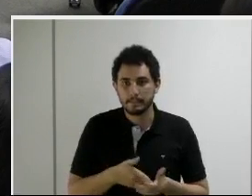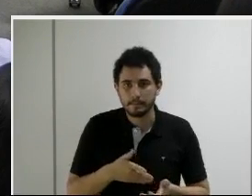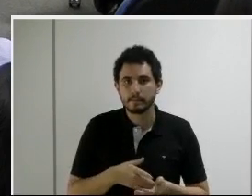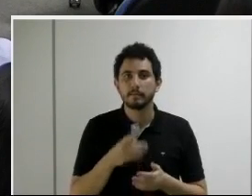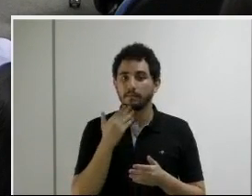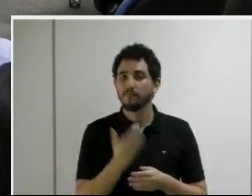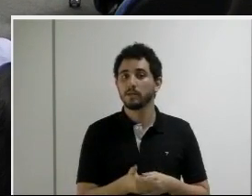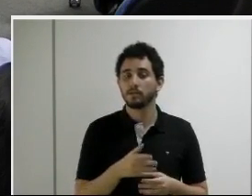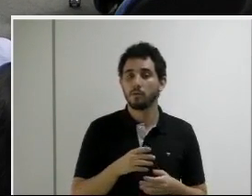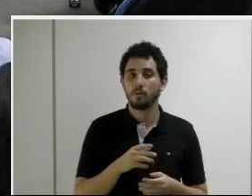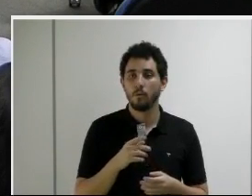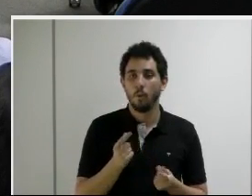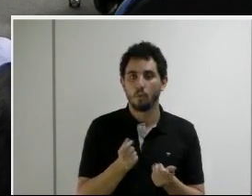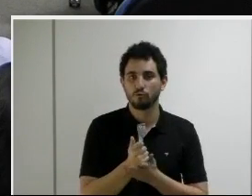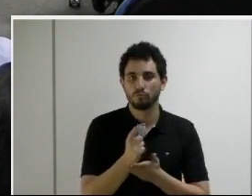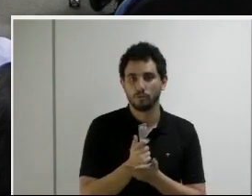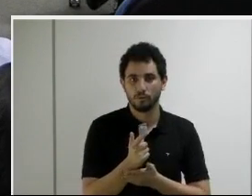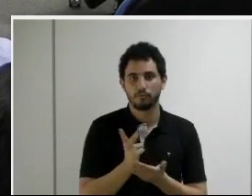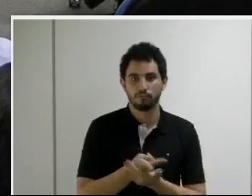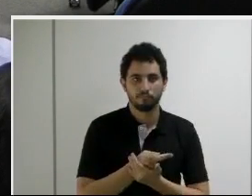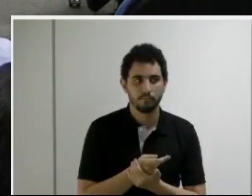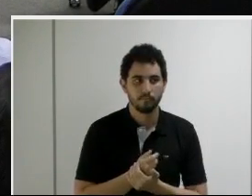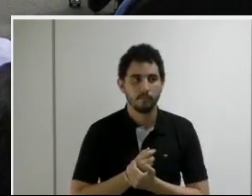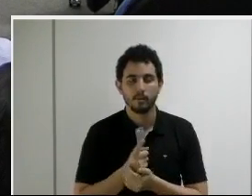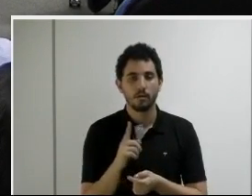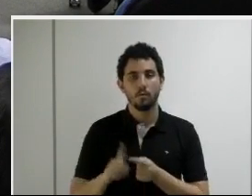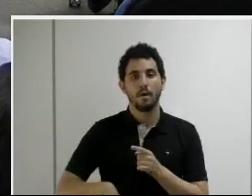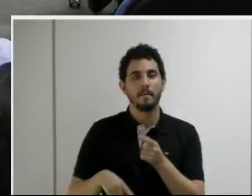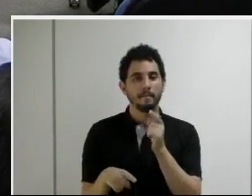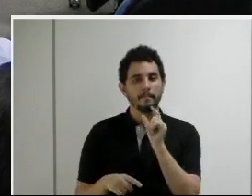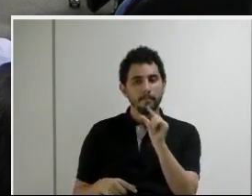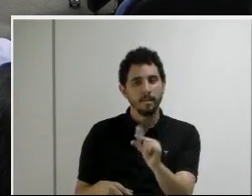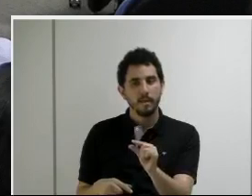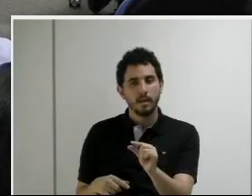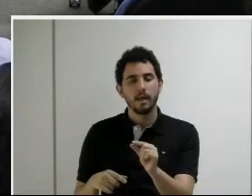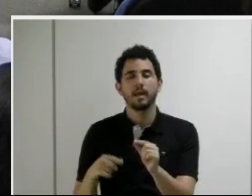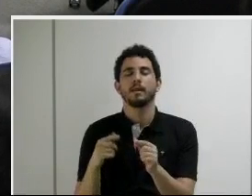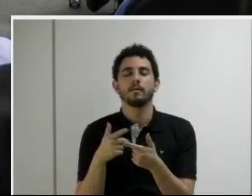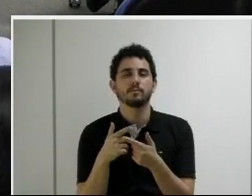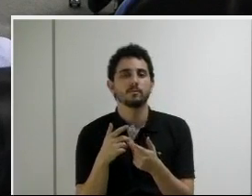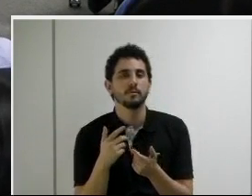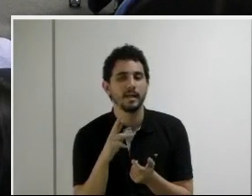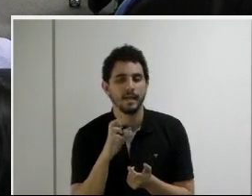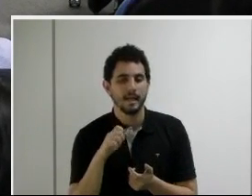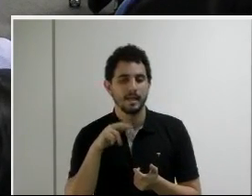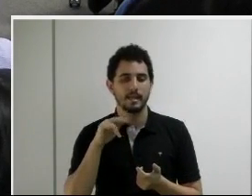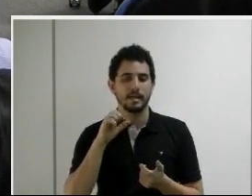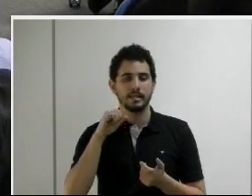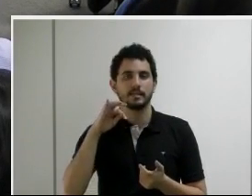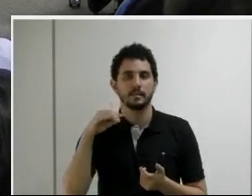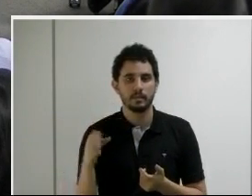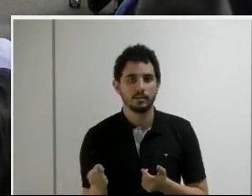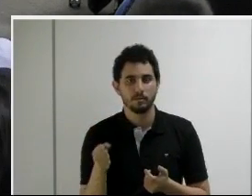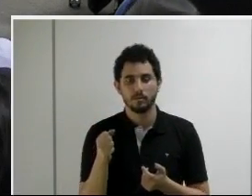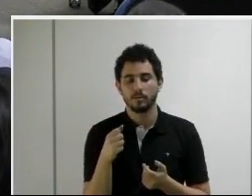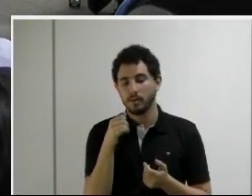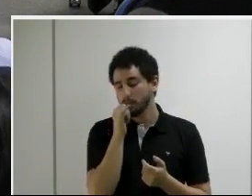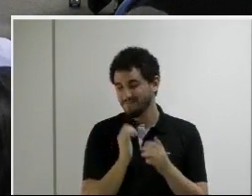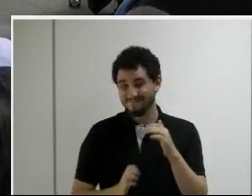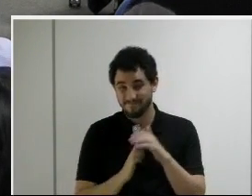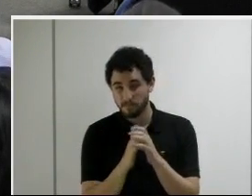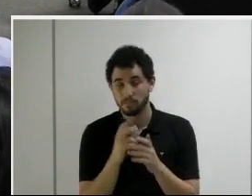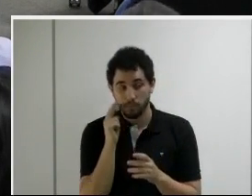Defesa do Consumidor chacoalhou. Nós estamos falando não apenas de pequenos requisitos de compliance, de empresas terem que olhar para